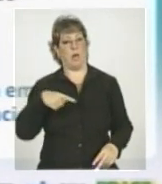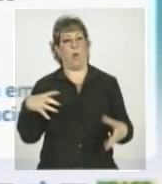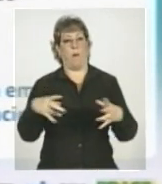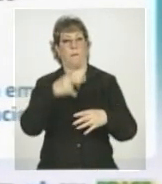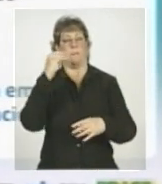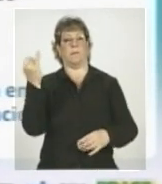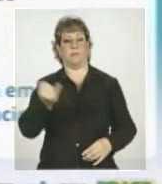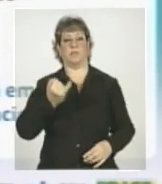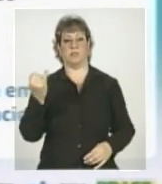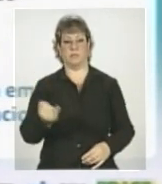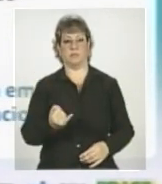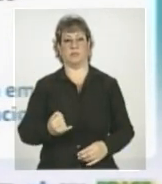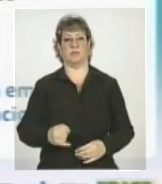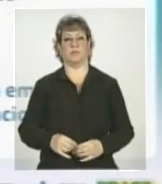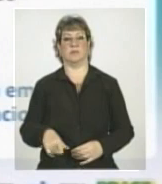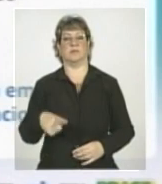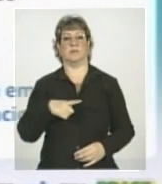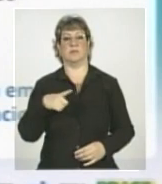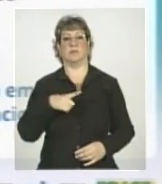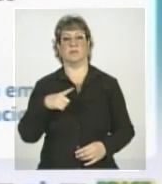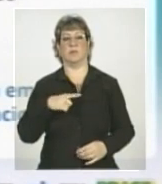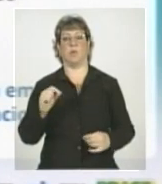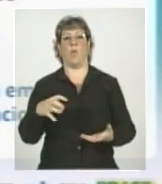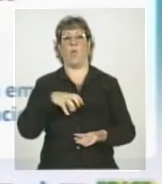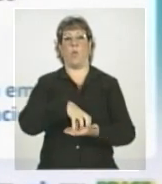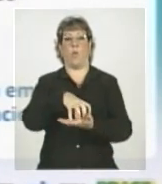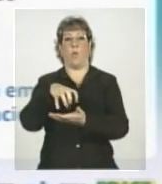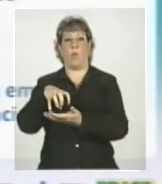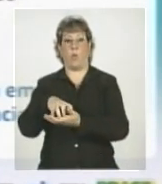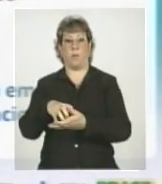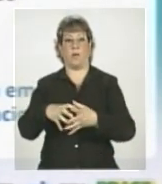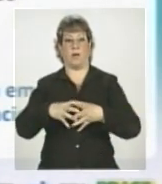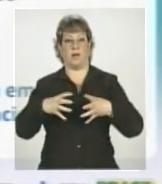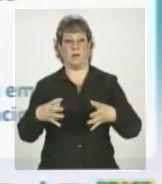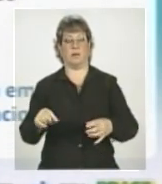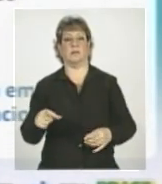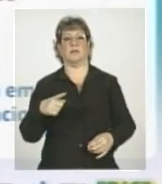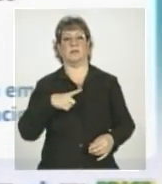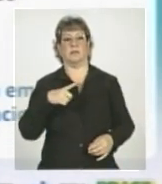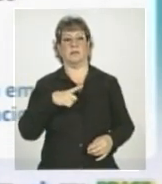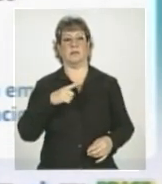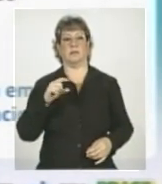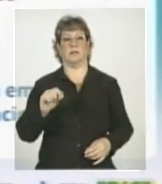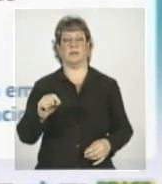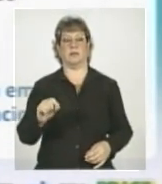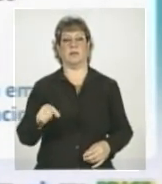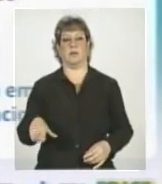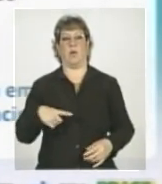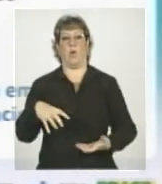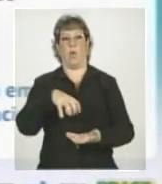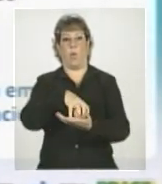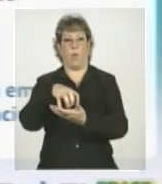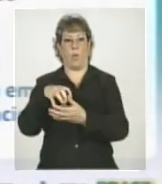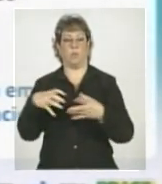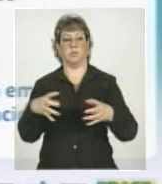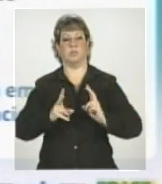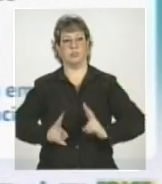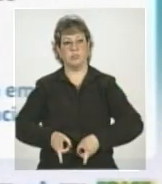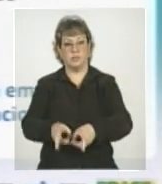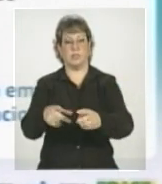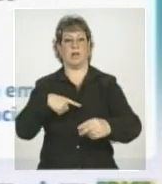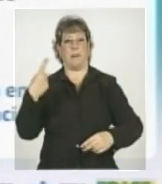importante, porque além de 500 mil pessoas, né, um grupo grande, é um grupo que tem contato permanente com a comunidade,